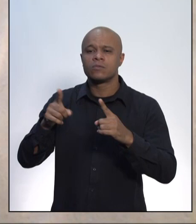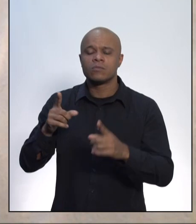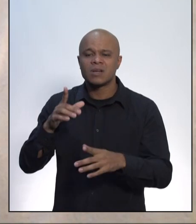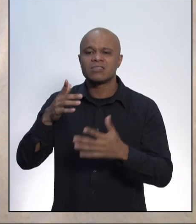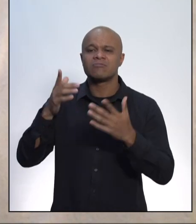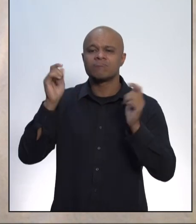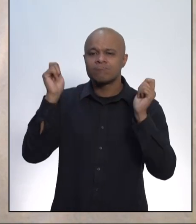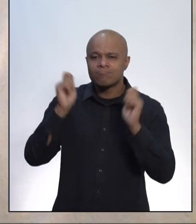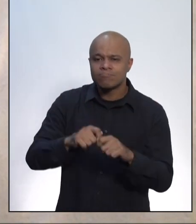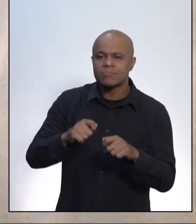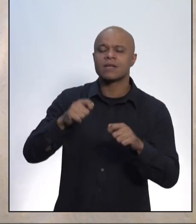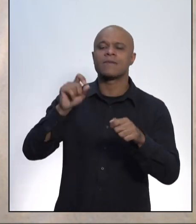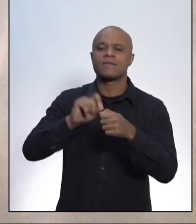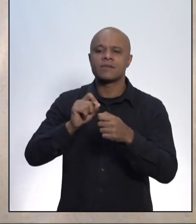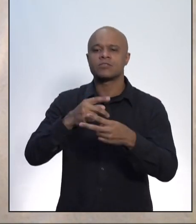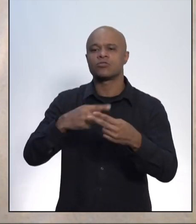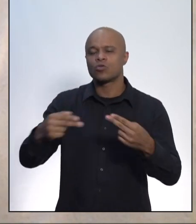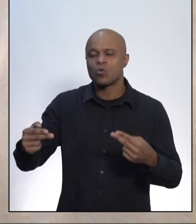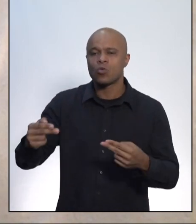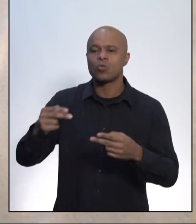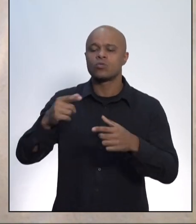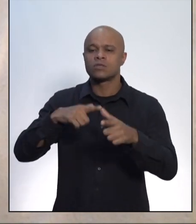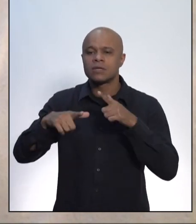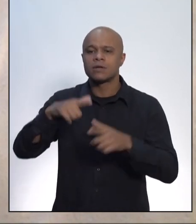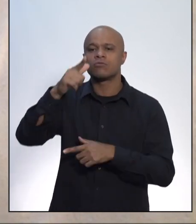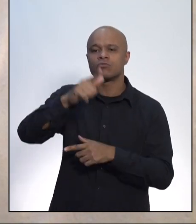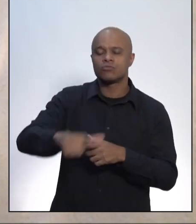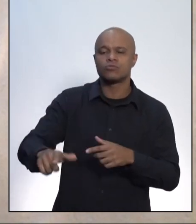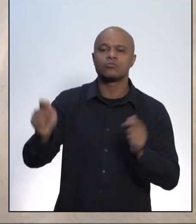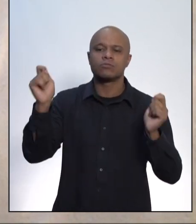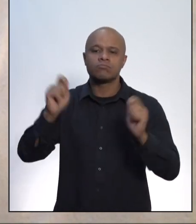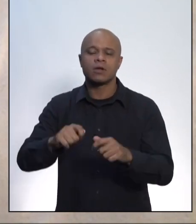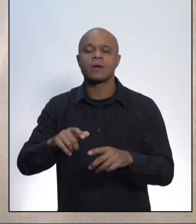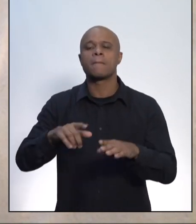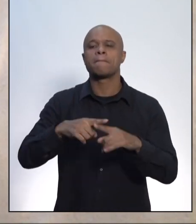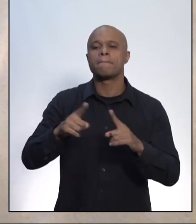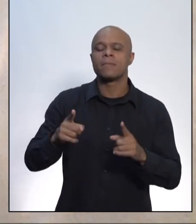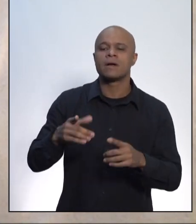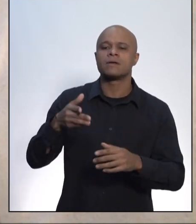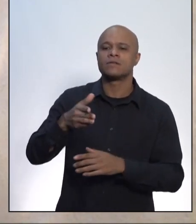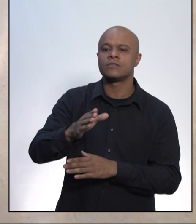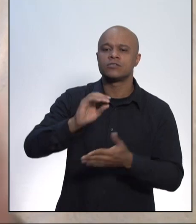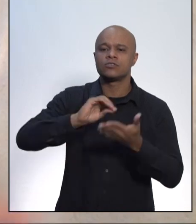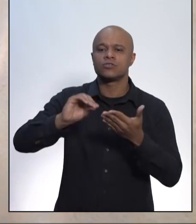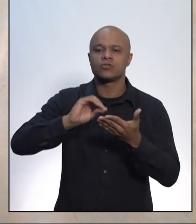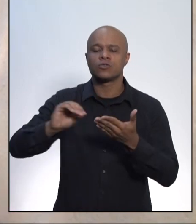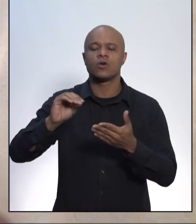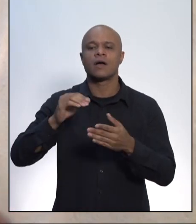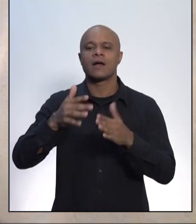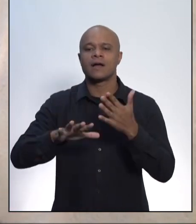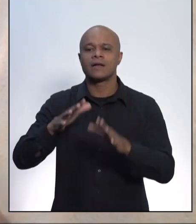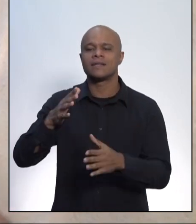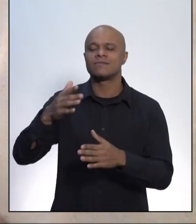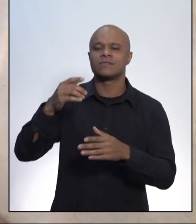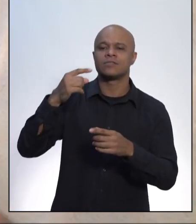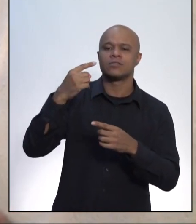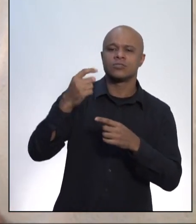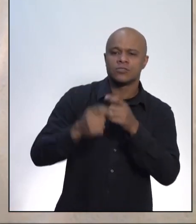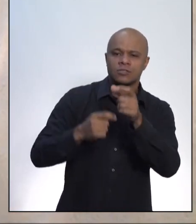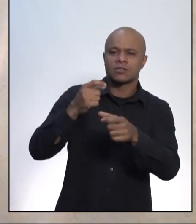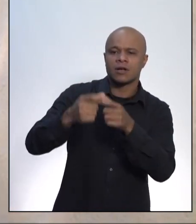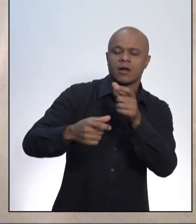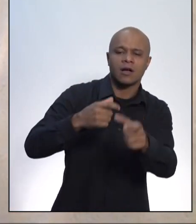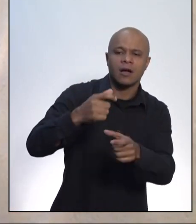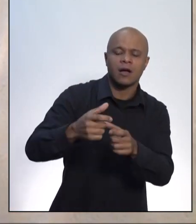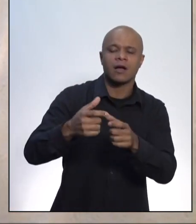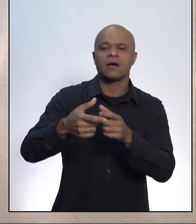soluções, né, para que as pessoas possam continuar trabalhando, entendeu? Eu preciso ir no escritório, aí a gente faz escala, faz revezamento.